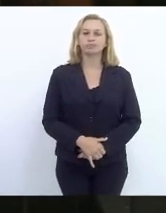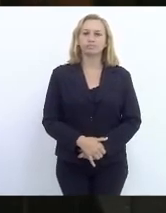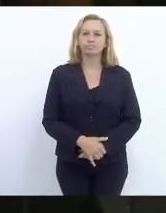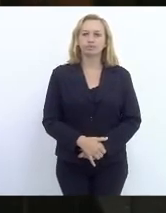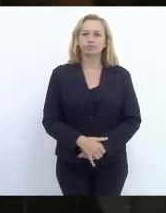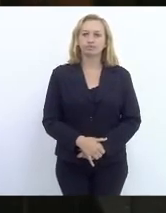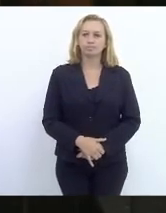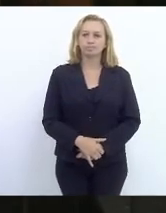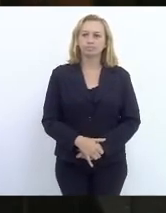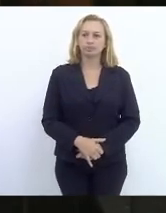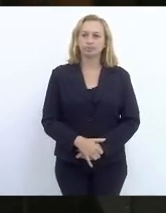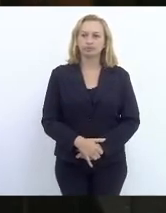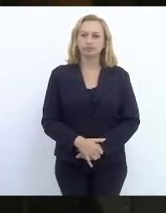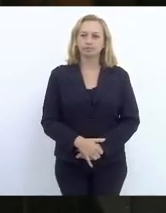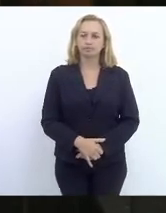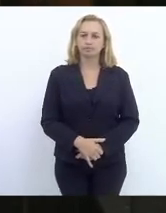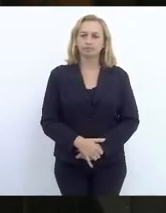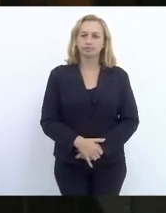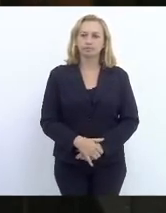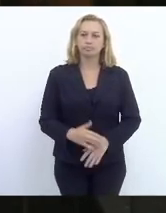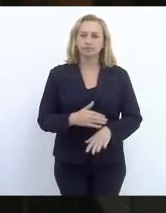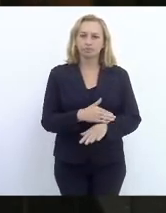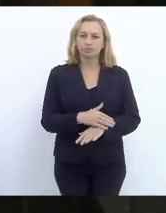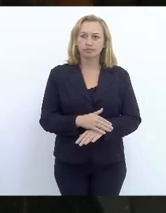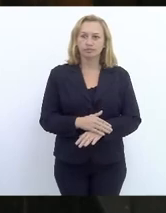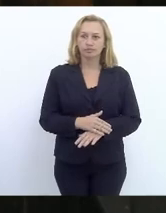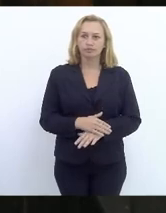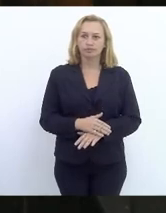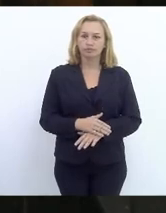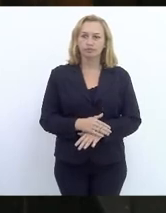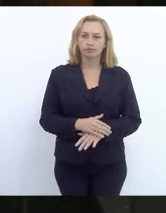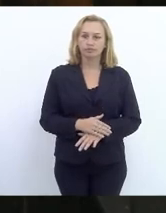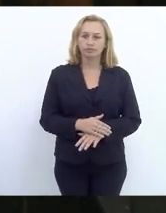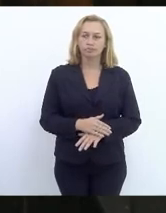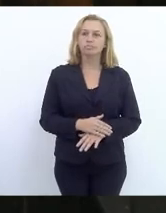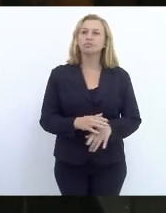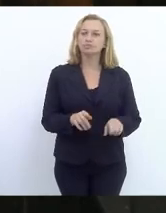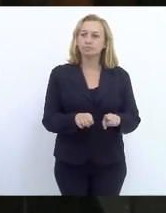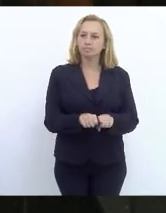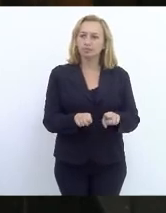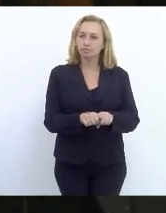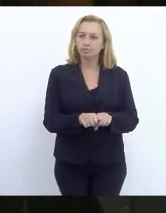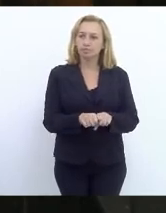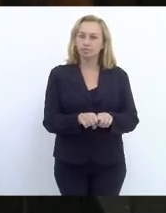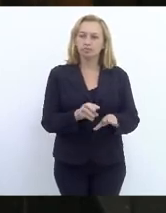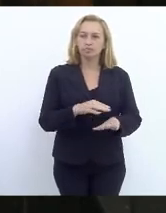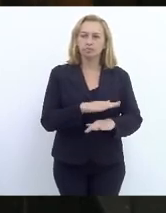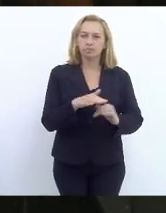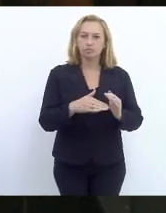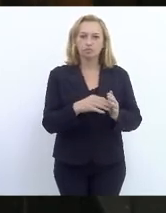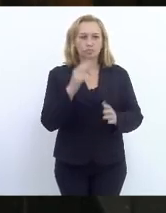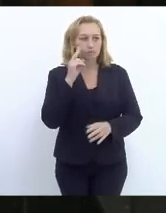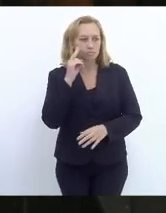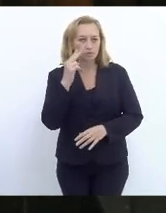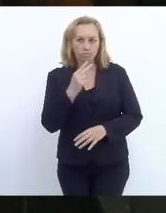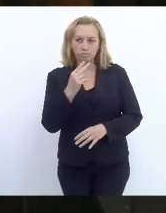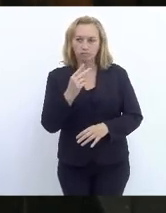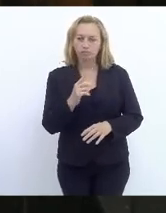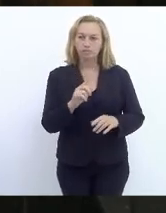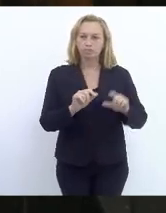senhores e senhoras que nos assistem pela TV alerj nesse